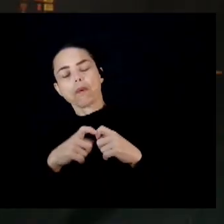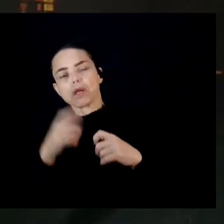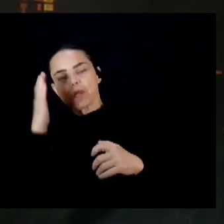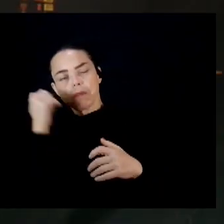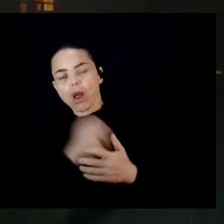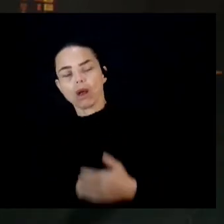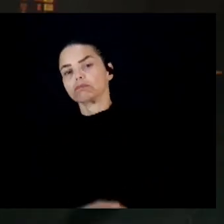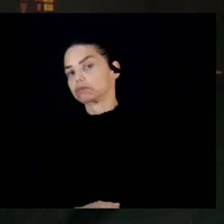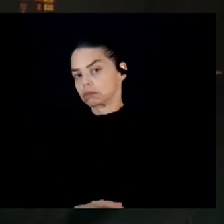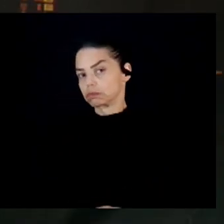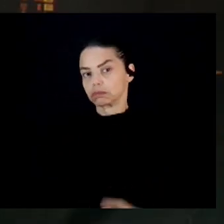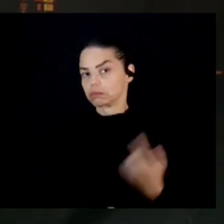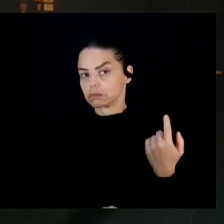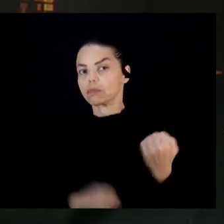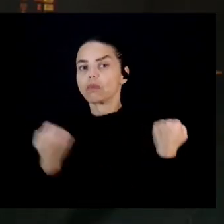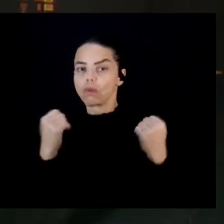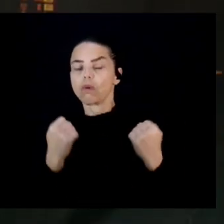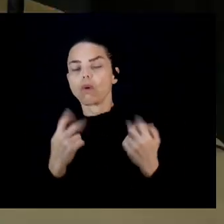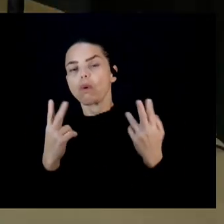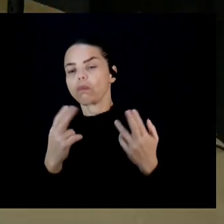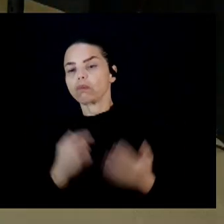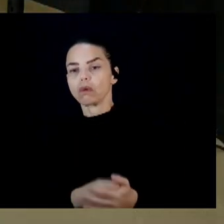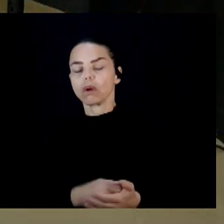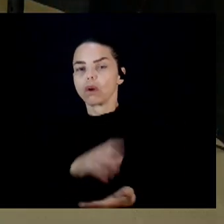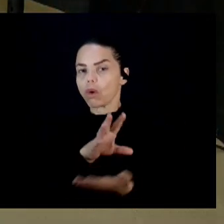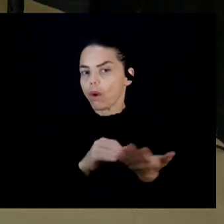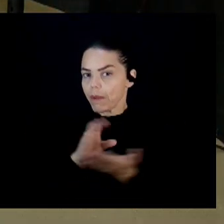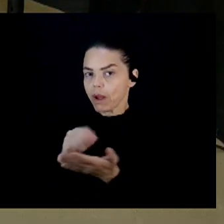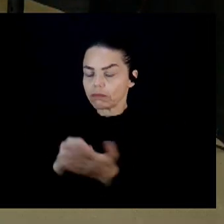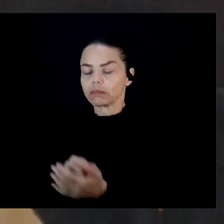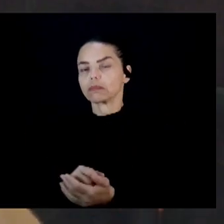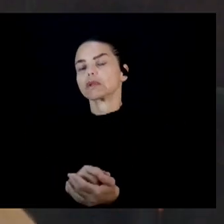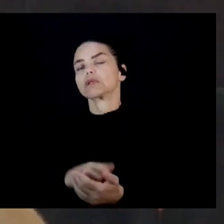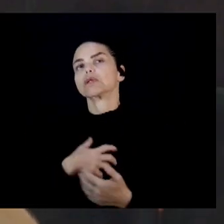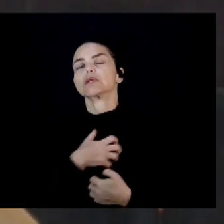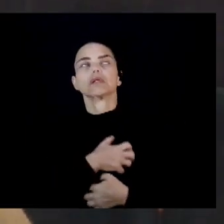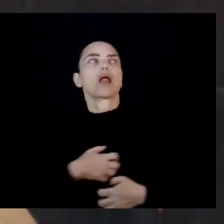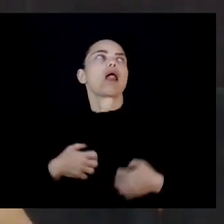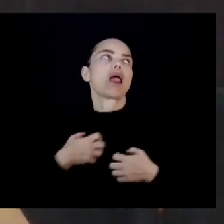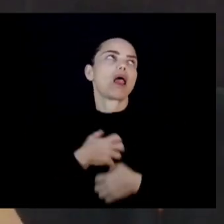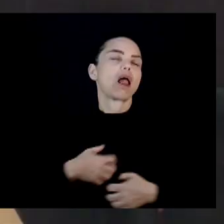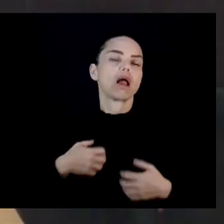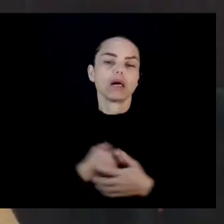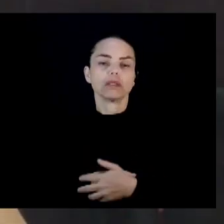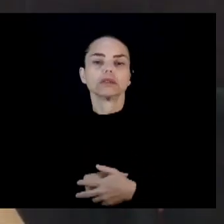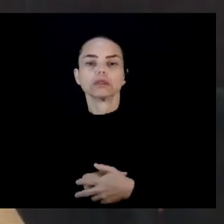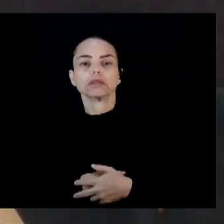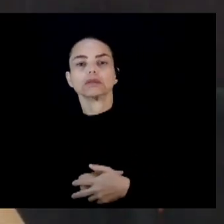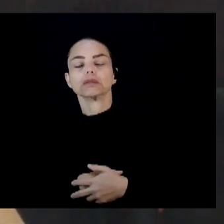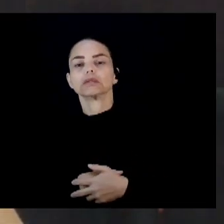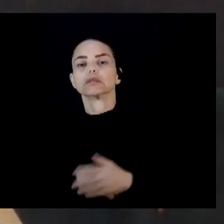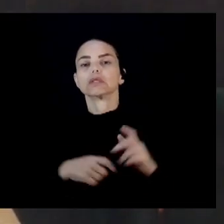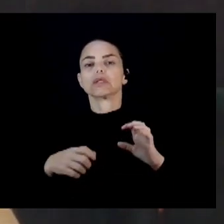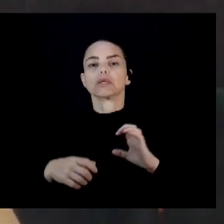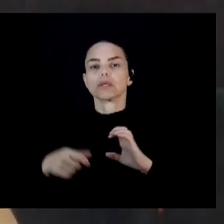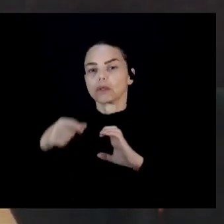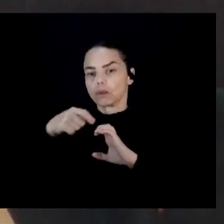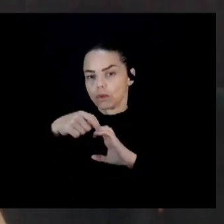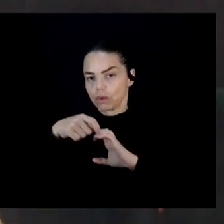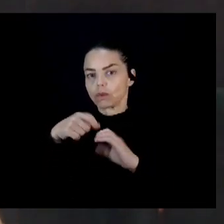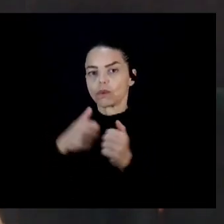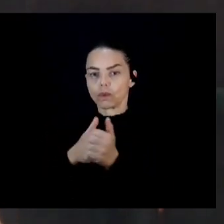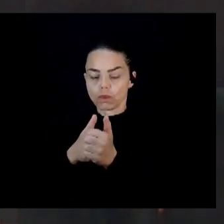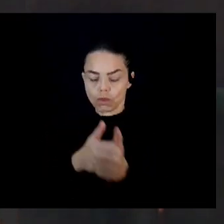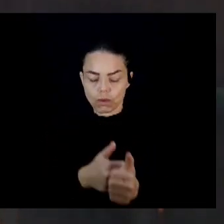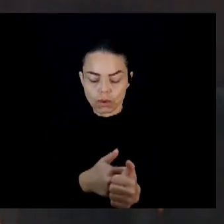o exercício, inclusive, igual ao outro, e passa mal. Até acho que treinos de ChatGPT também você deve acompanhar muito isso, né? Muito,